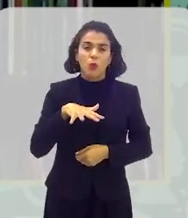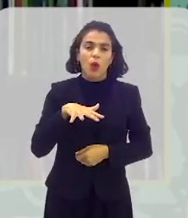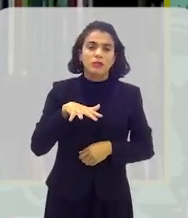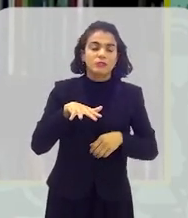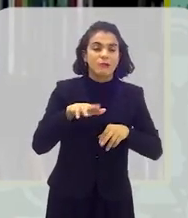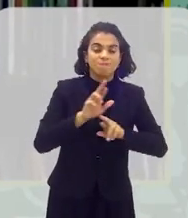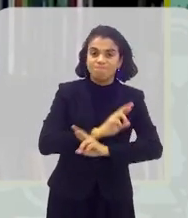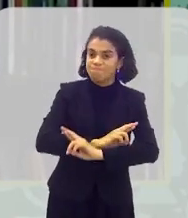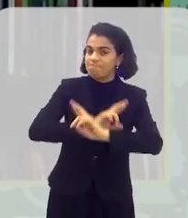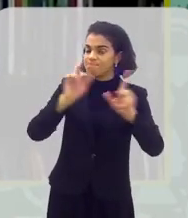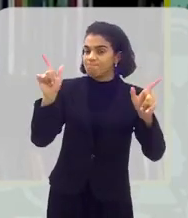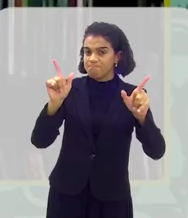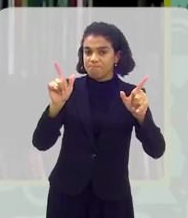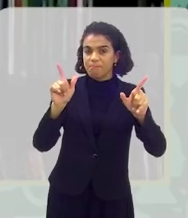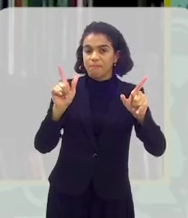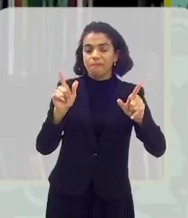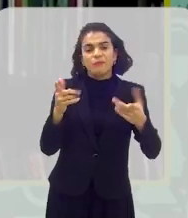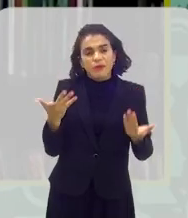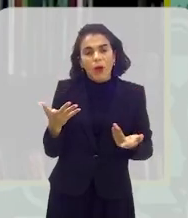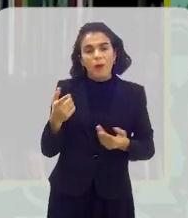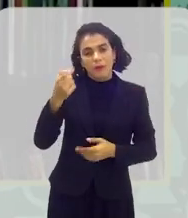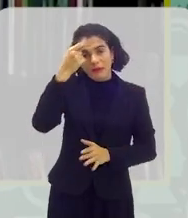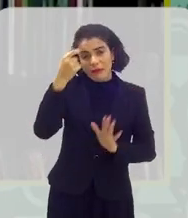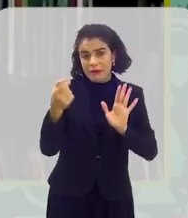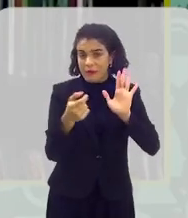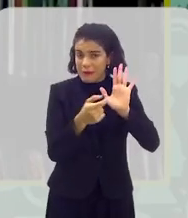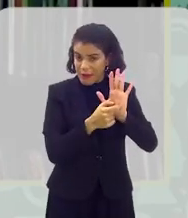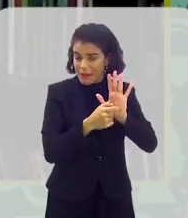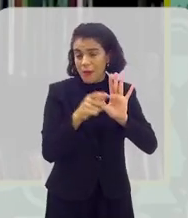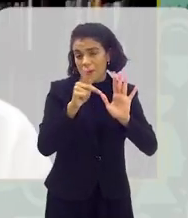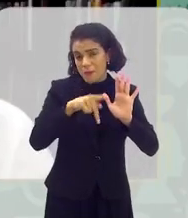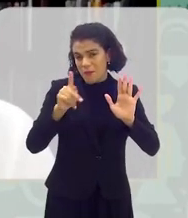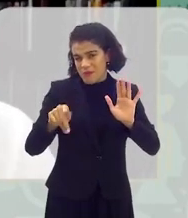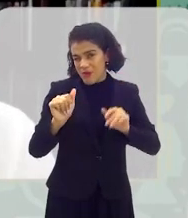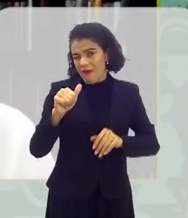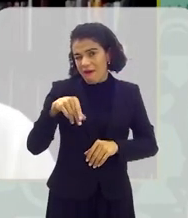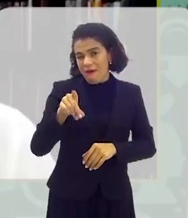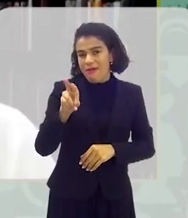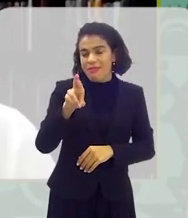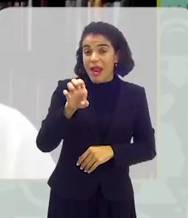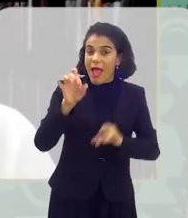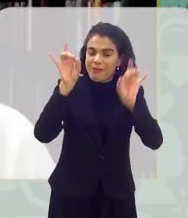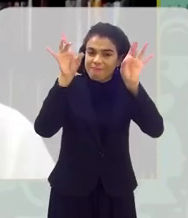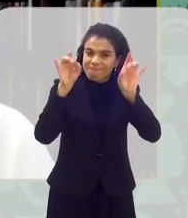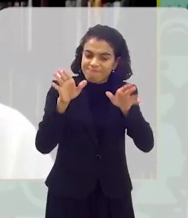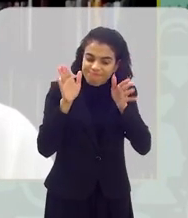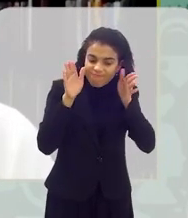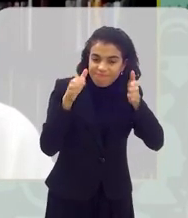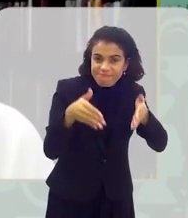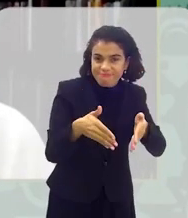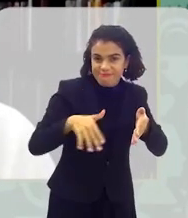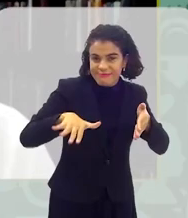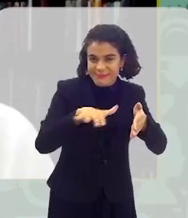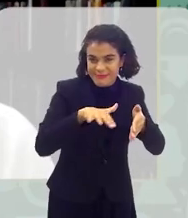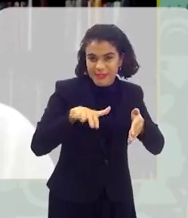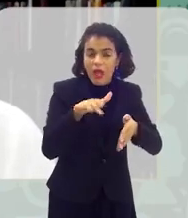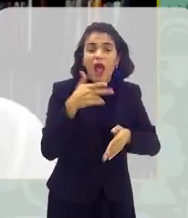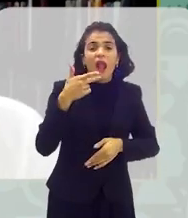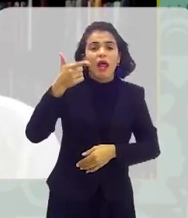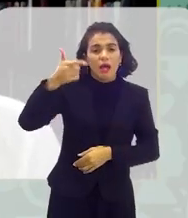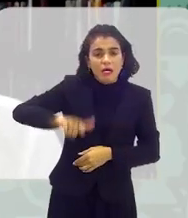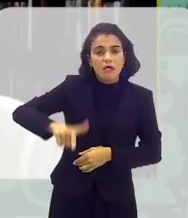do padrão porque a inteligência artificial o professor André é um especialista nisso a inteligência